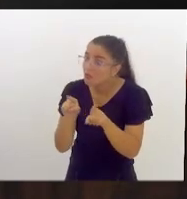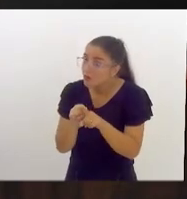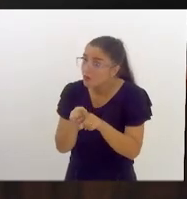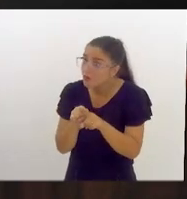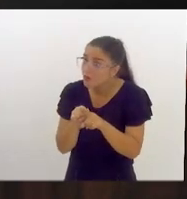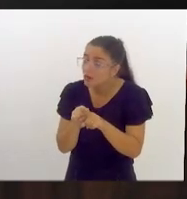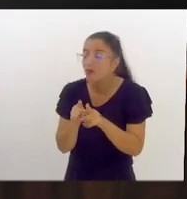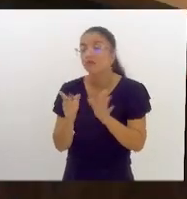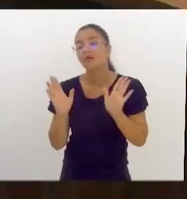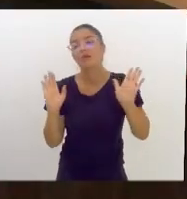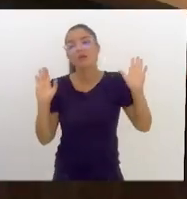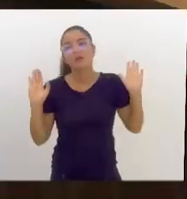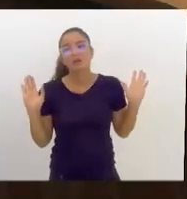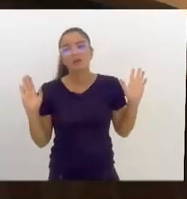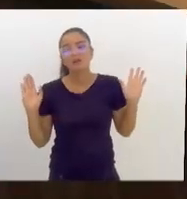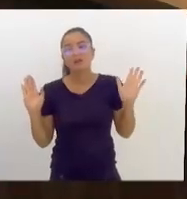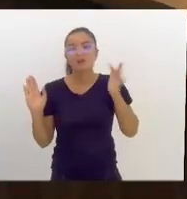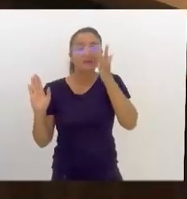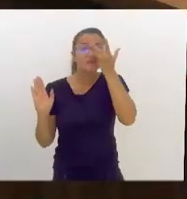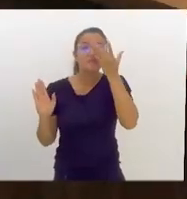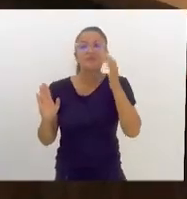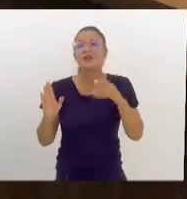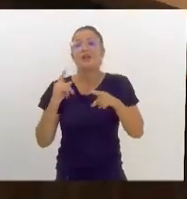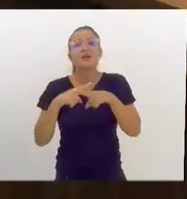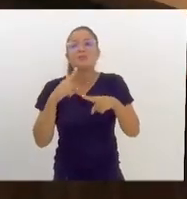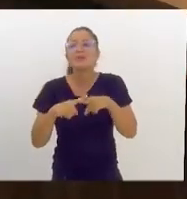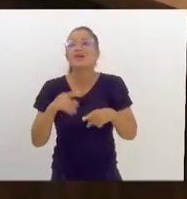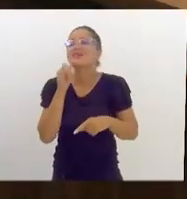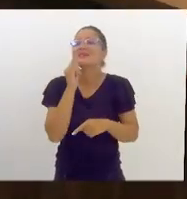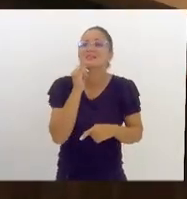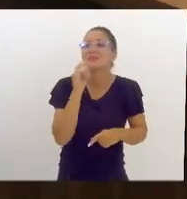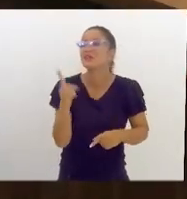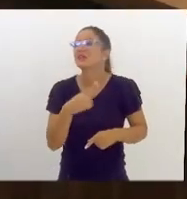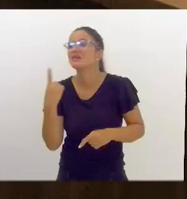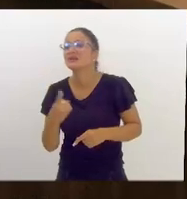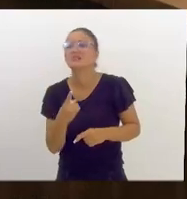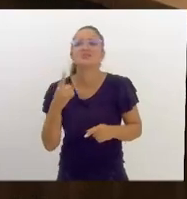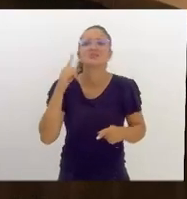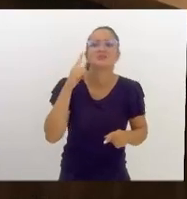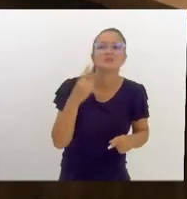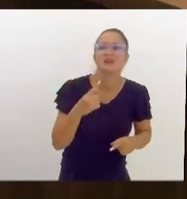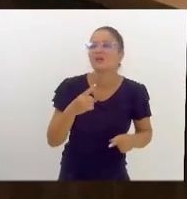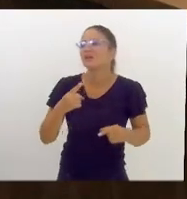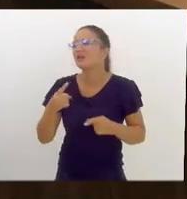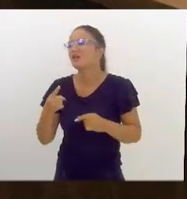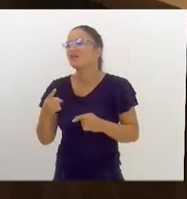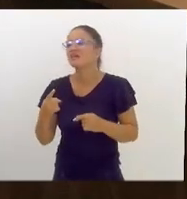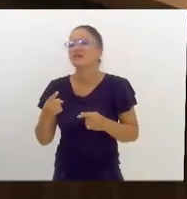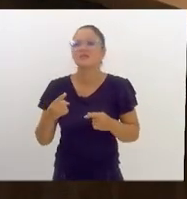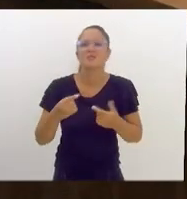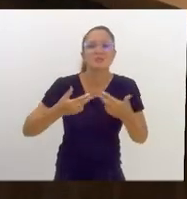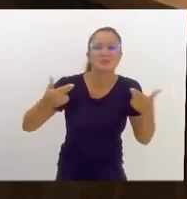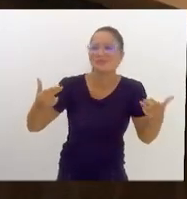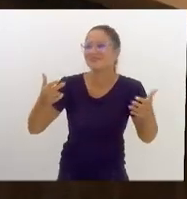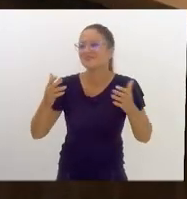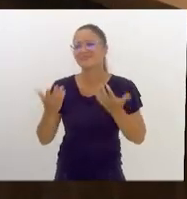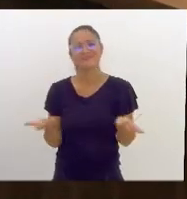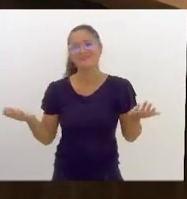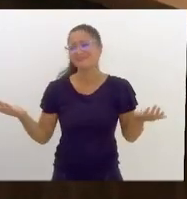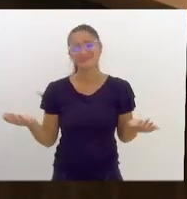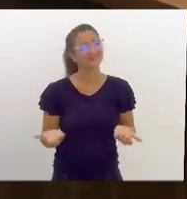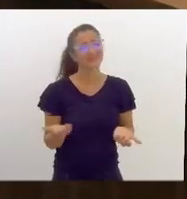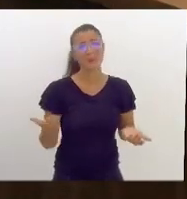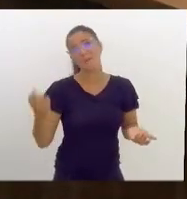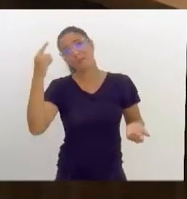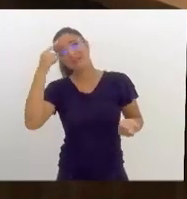Então, assim, é só para que a gente não fique amarrando essas questões aqui, porque se a gente estiver nessa linha, deputado Chico Machado, Vossa Excelência,